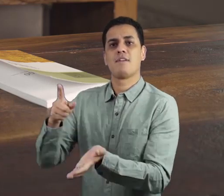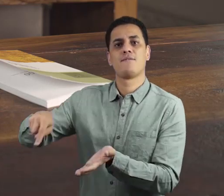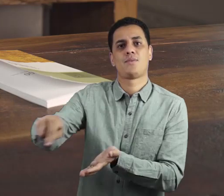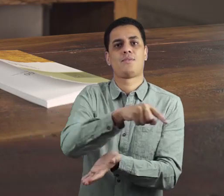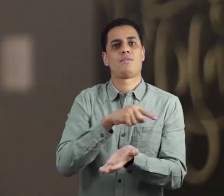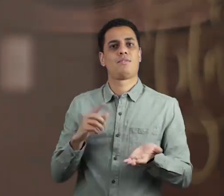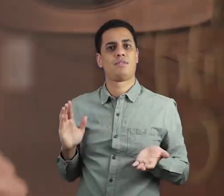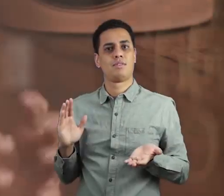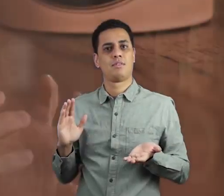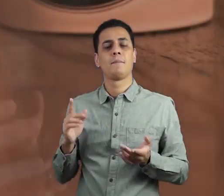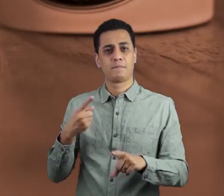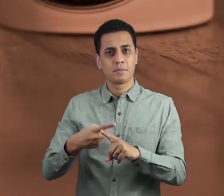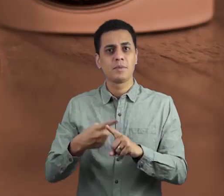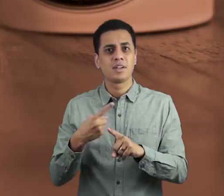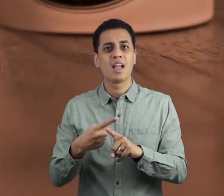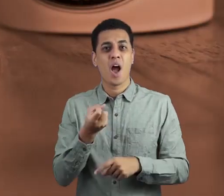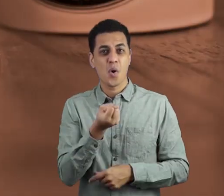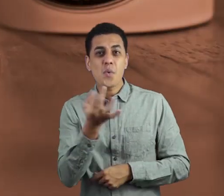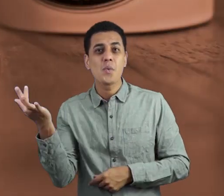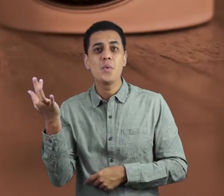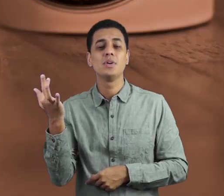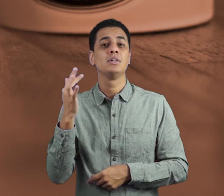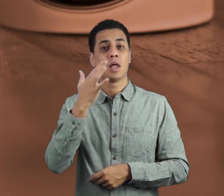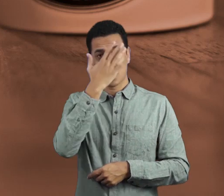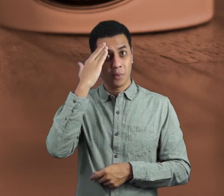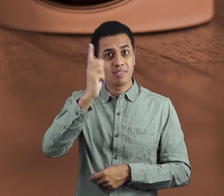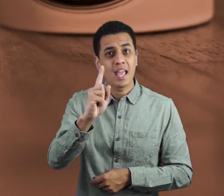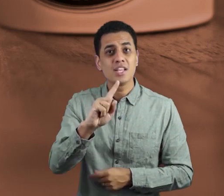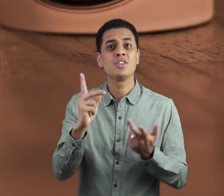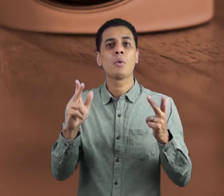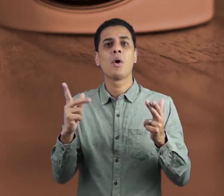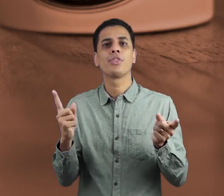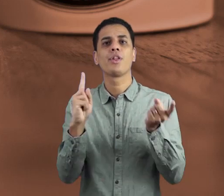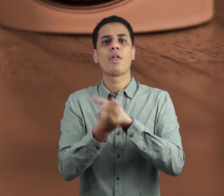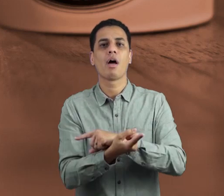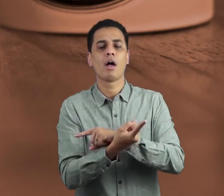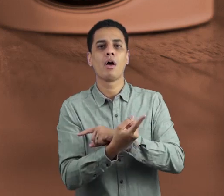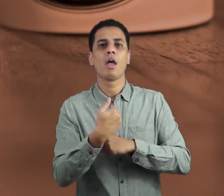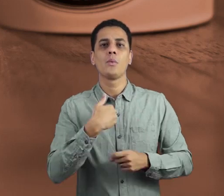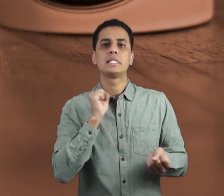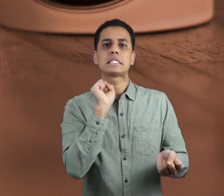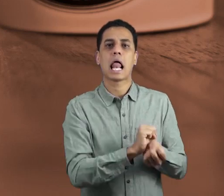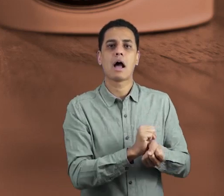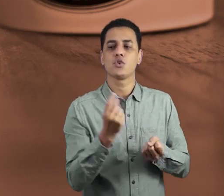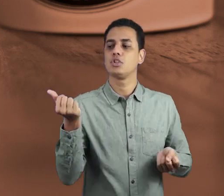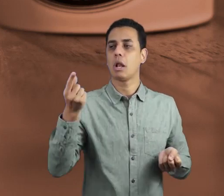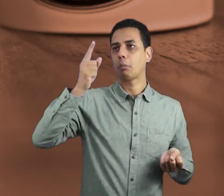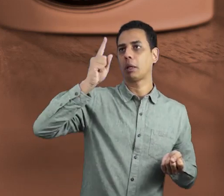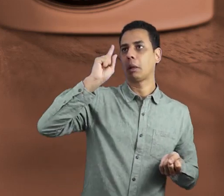continua mostrando isso. Versículo 3 diz, vocês acumularam bens nesses últimos dias. Vocês viveram, versículo